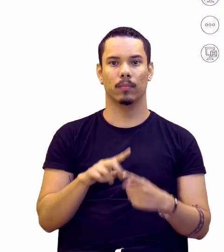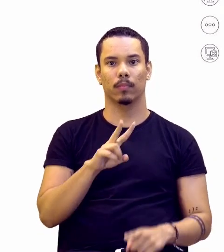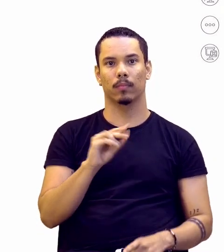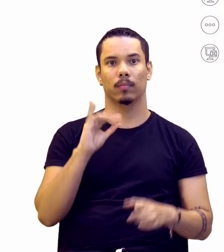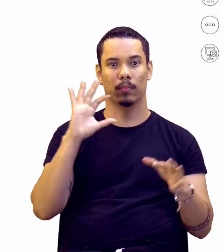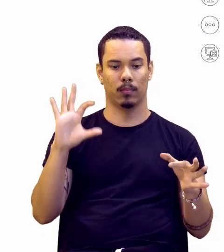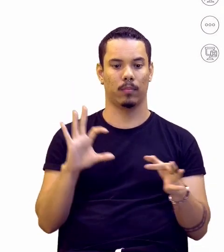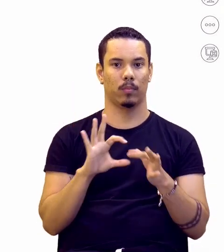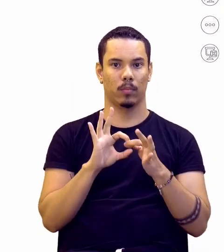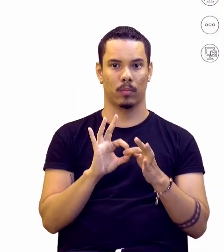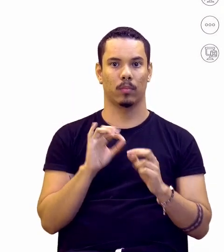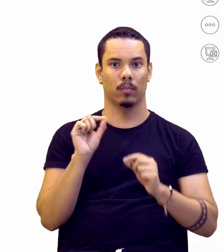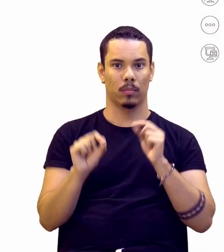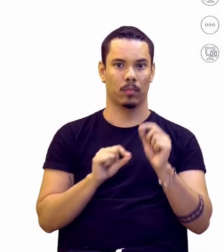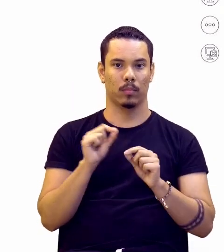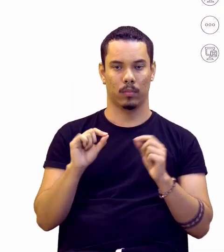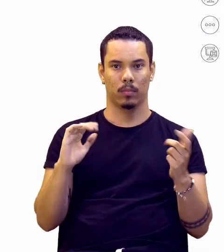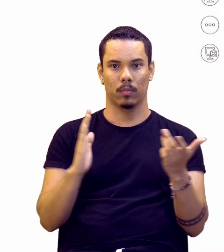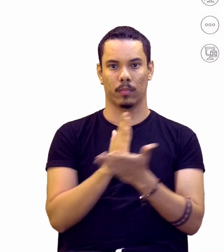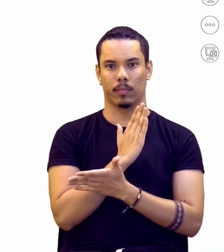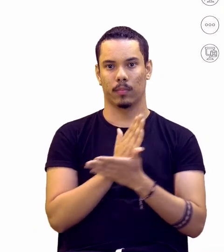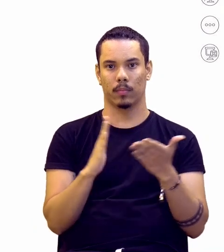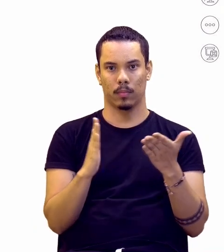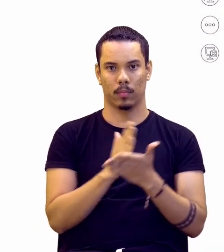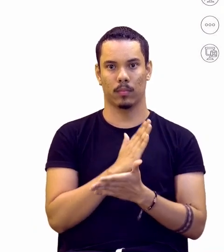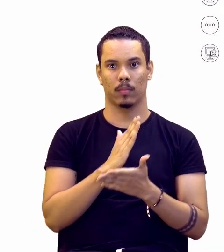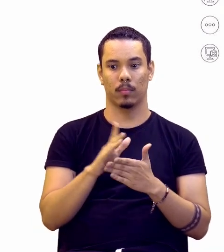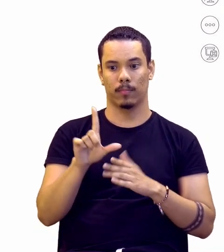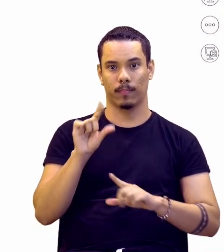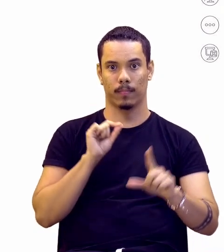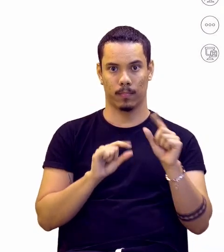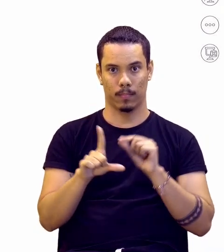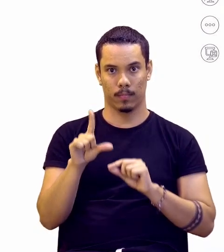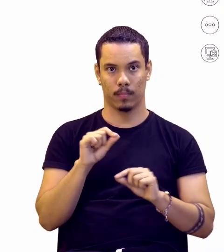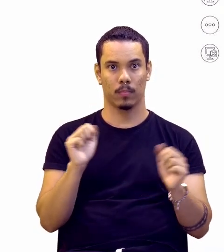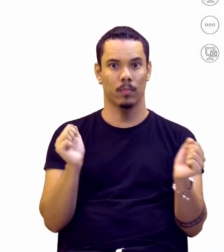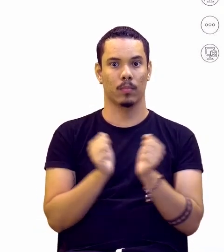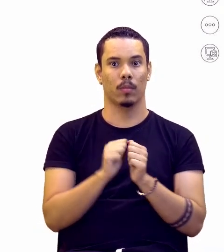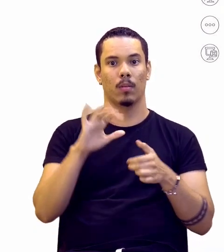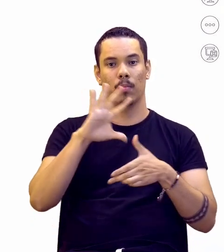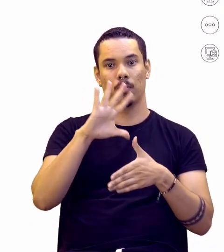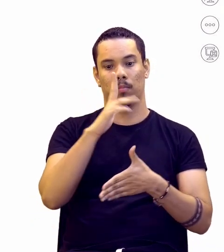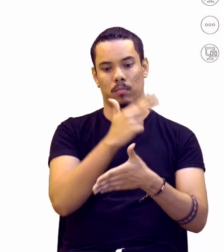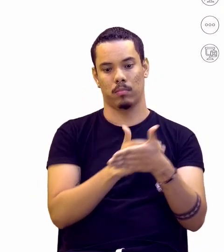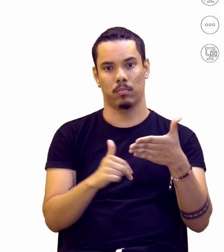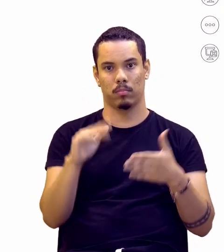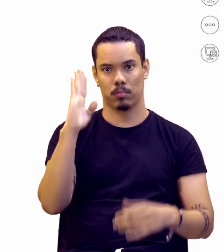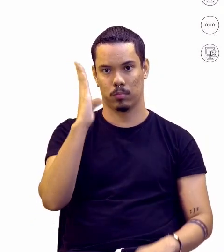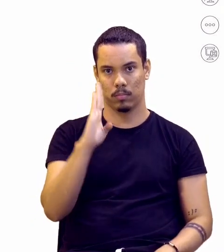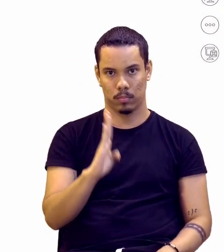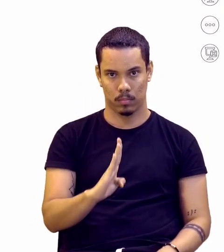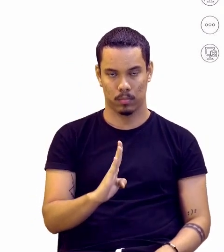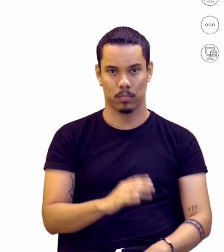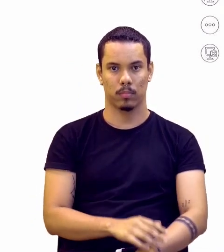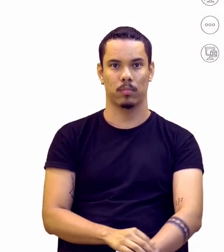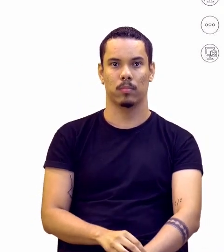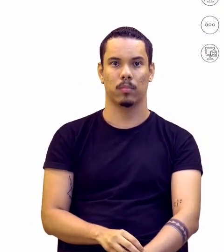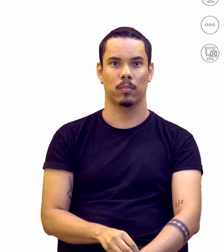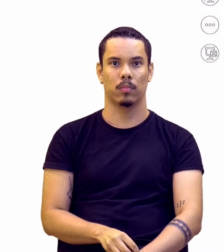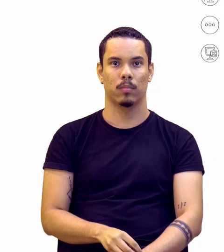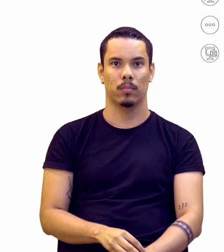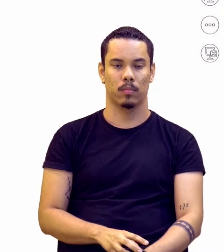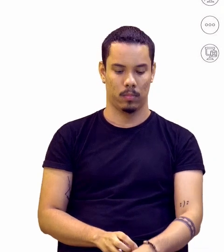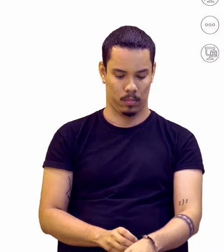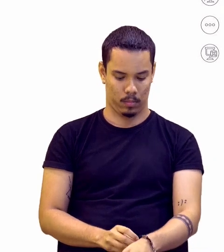linkar as opções ao mapa do Brasil. Sim. Então, a geografia do